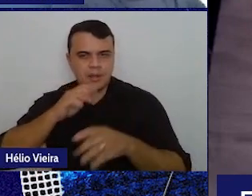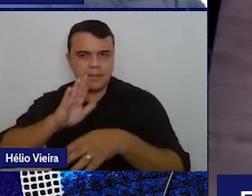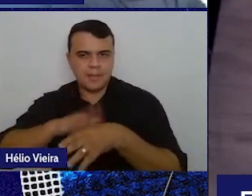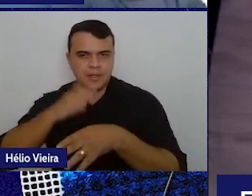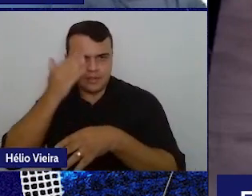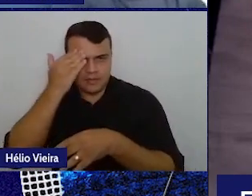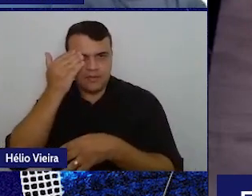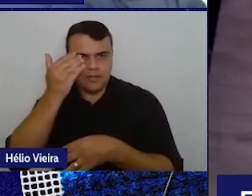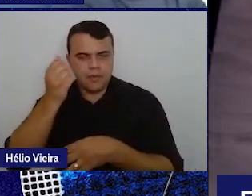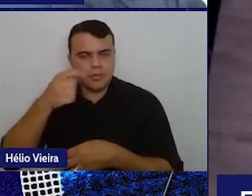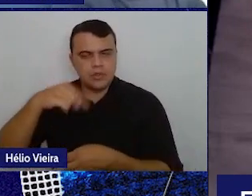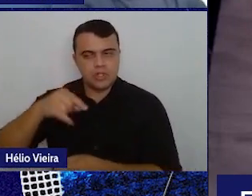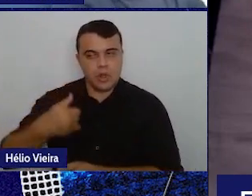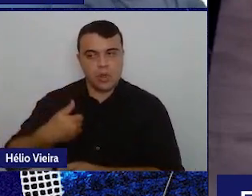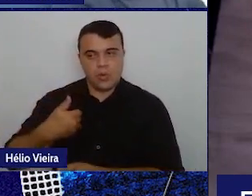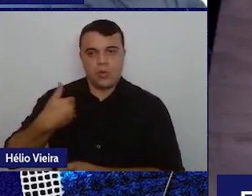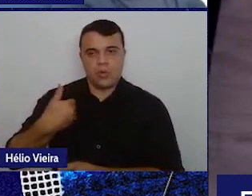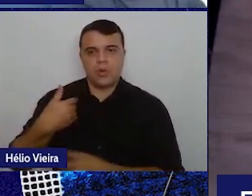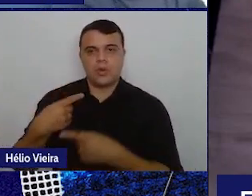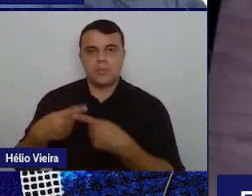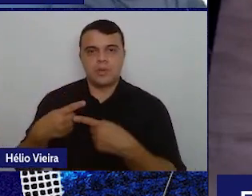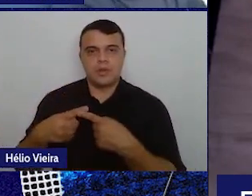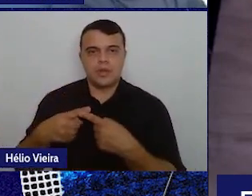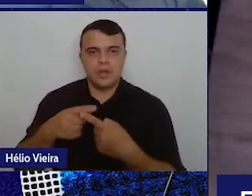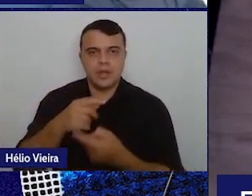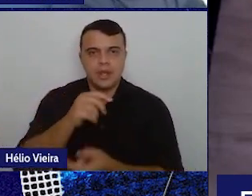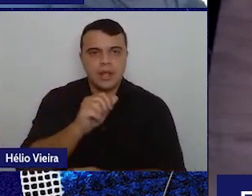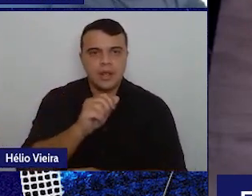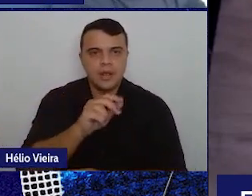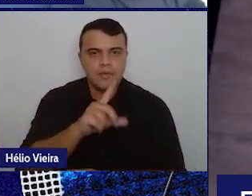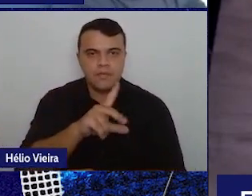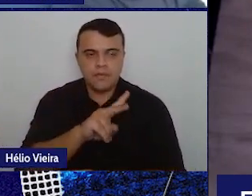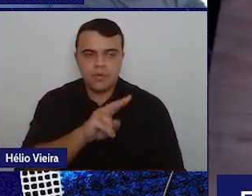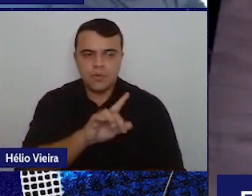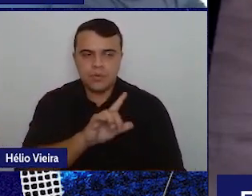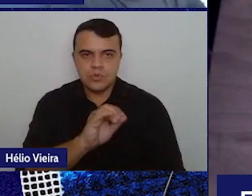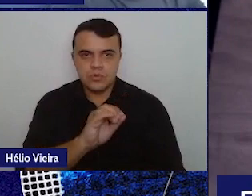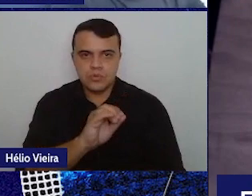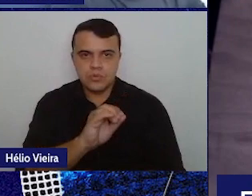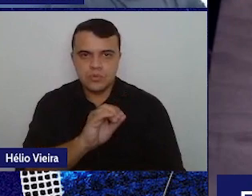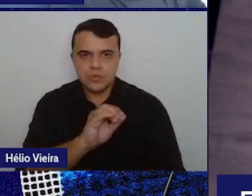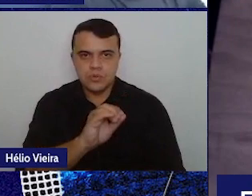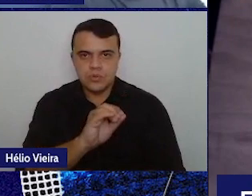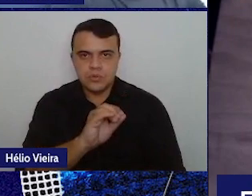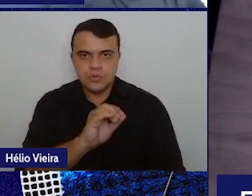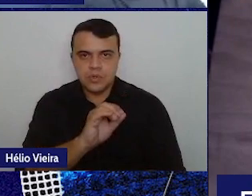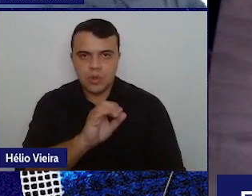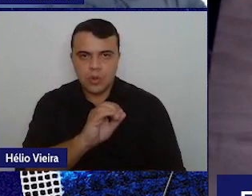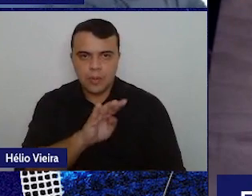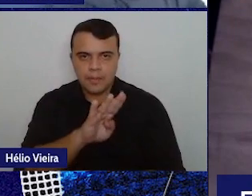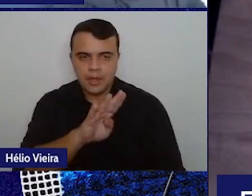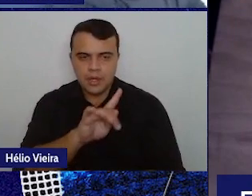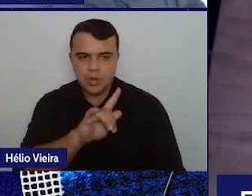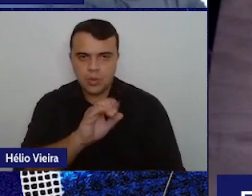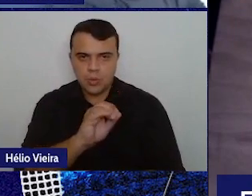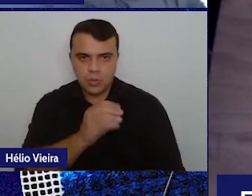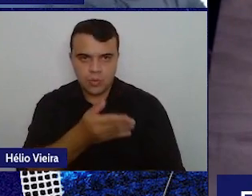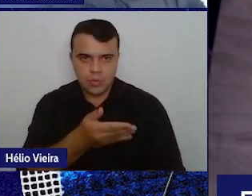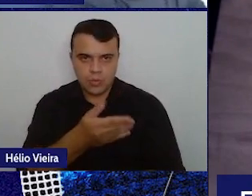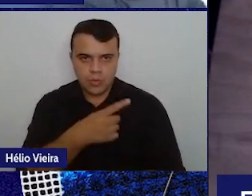muito, é do avesso. Ó, o ponto de cruz e puxei o oblíquo.